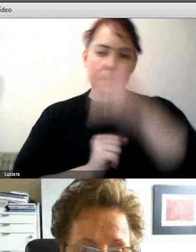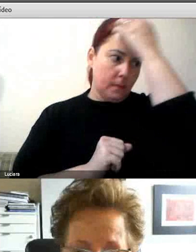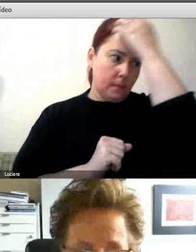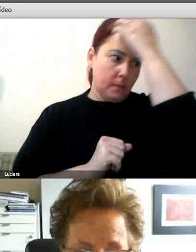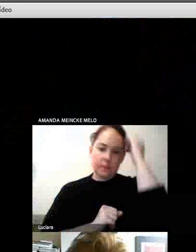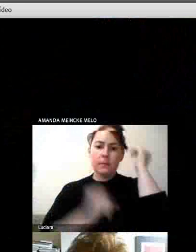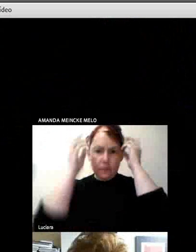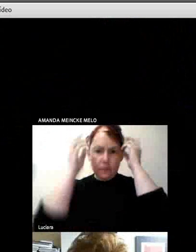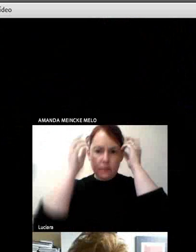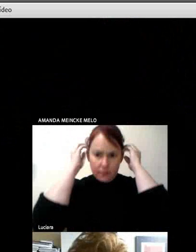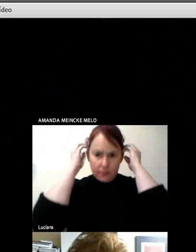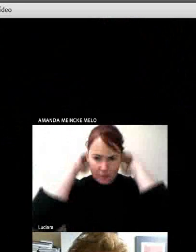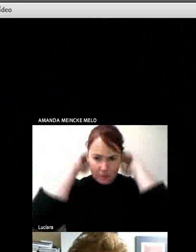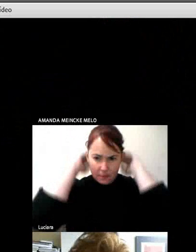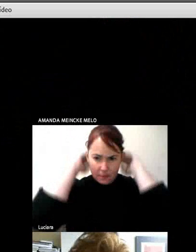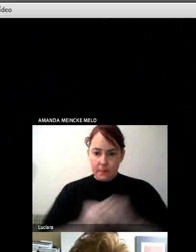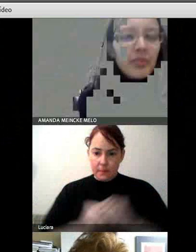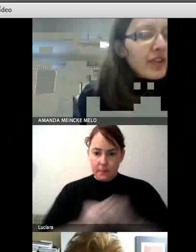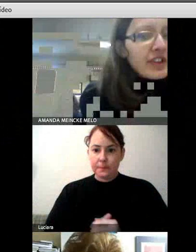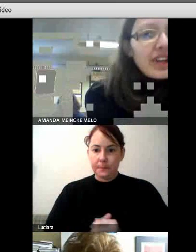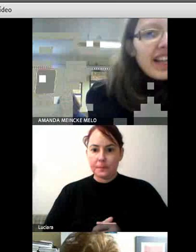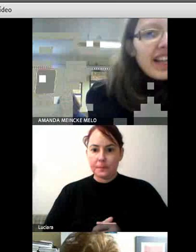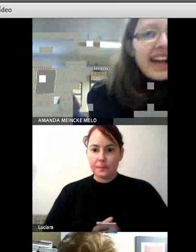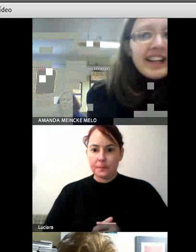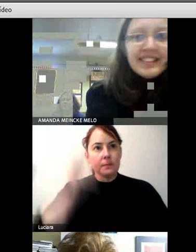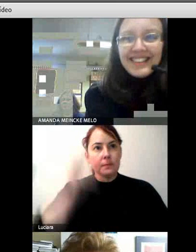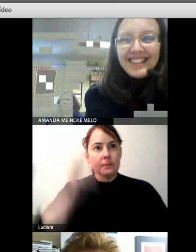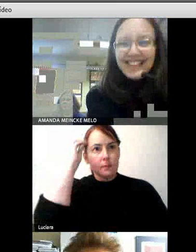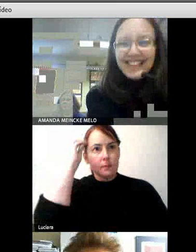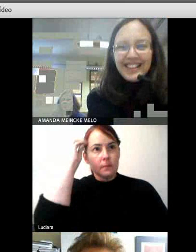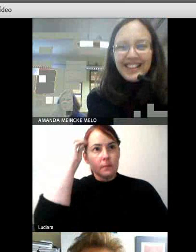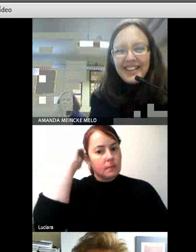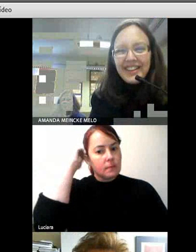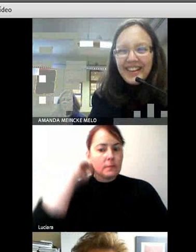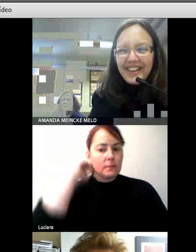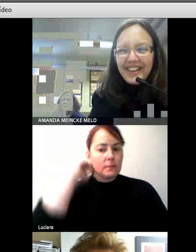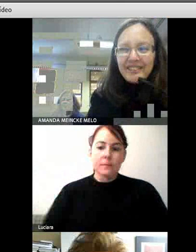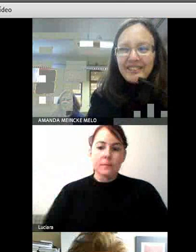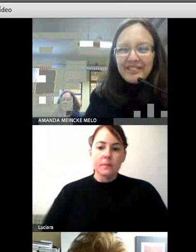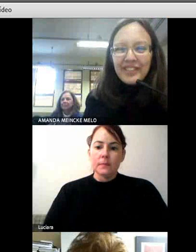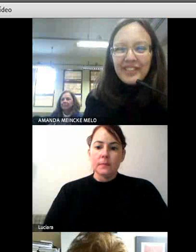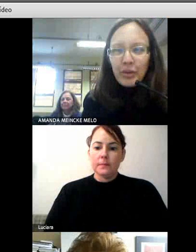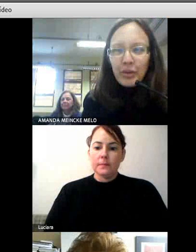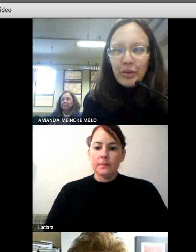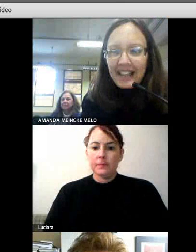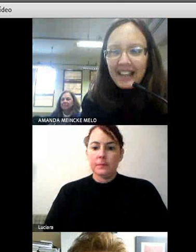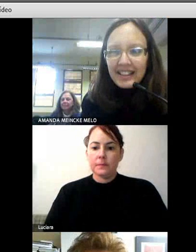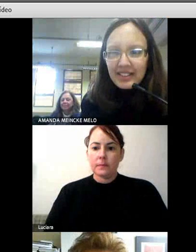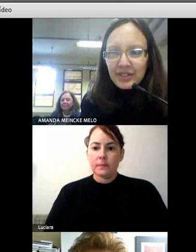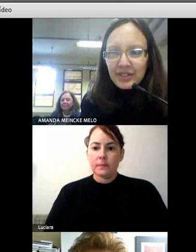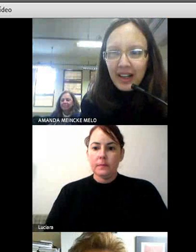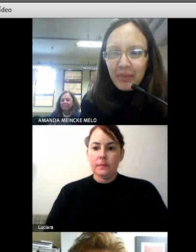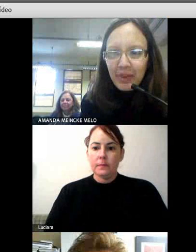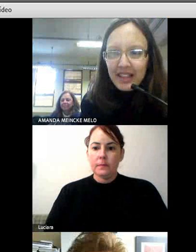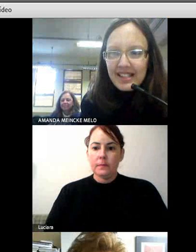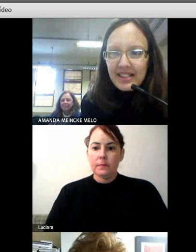só financeiro, econômico, mas é também... Leia. Mas é um desenvolvimento moral. Muito obrigada pela